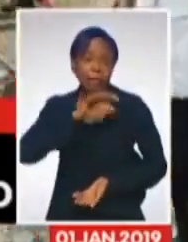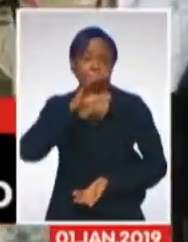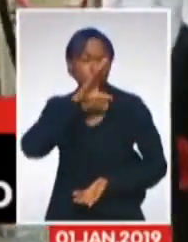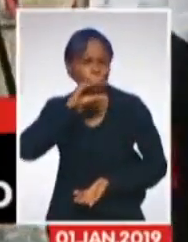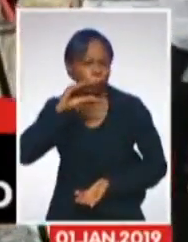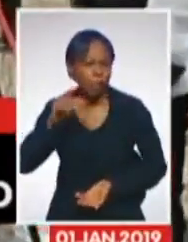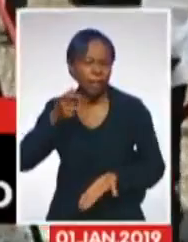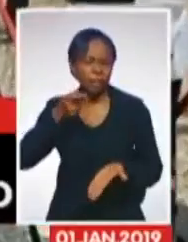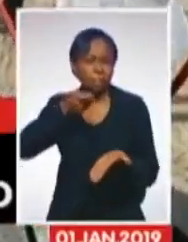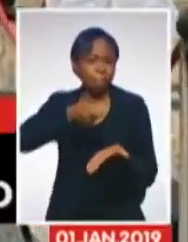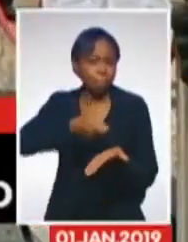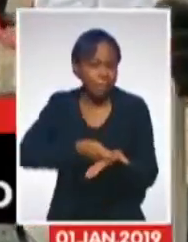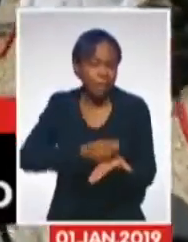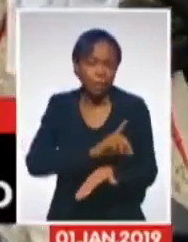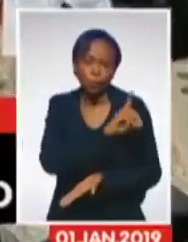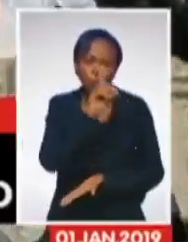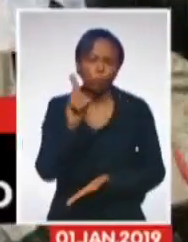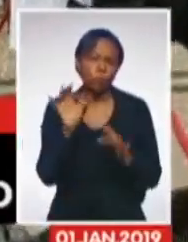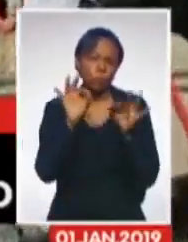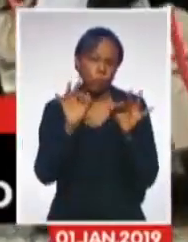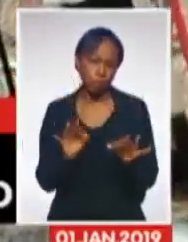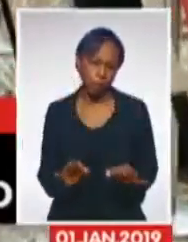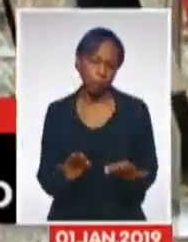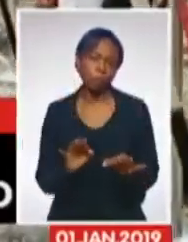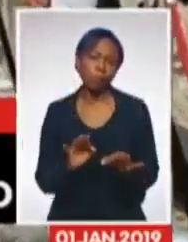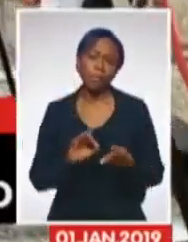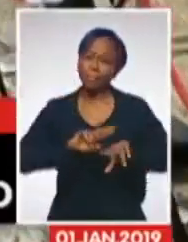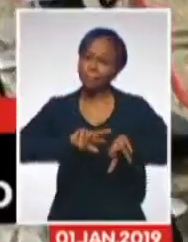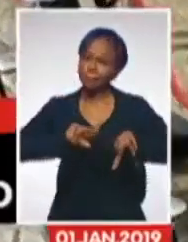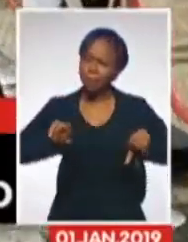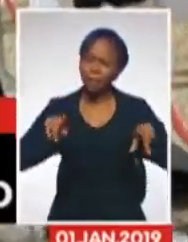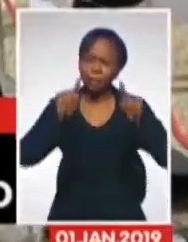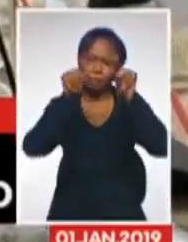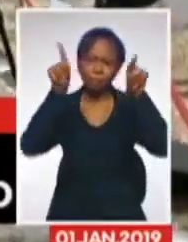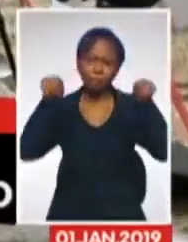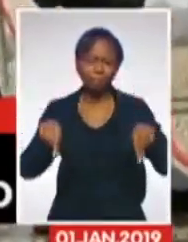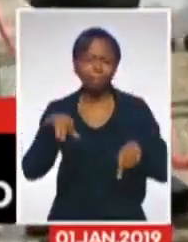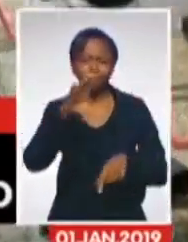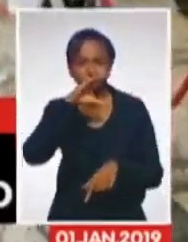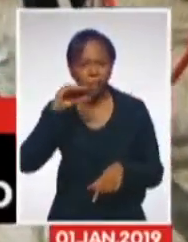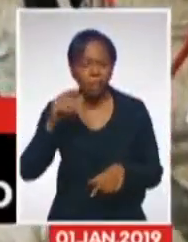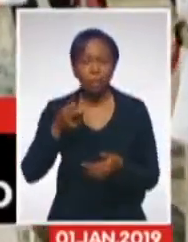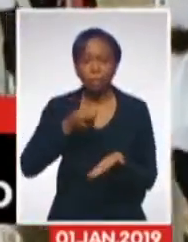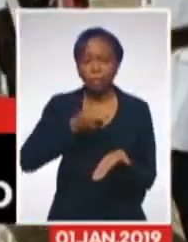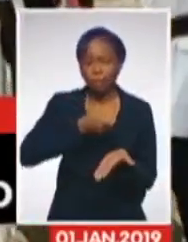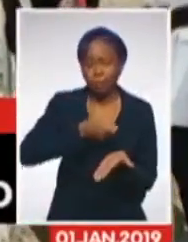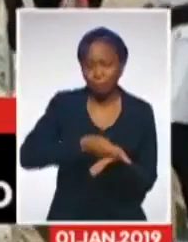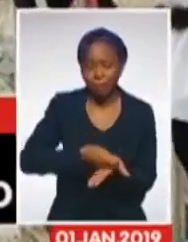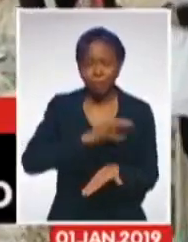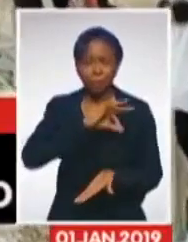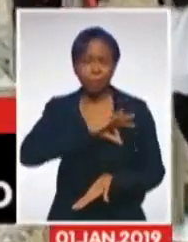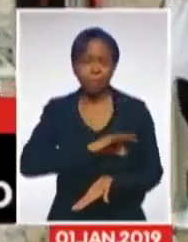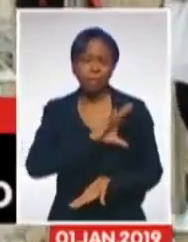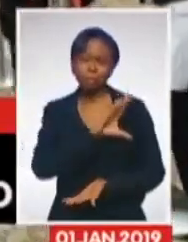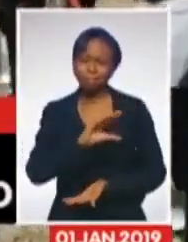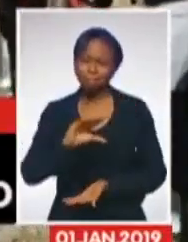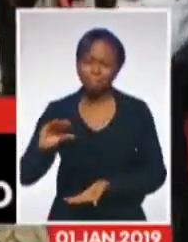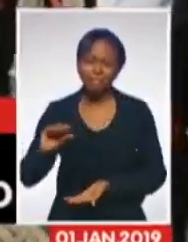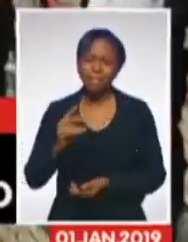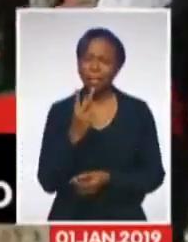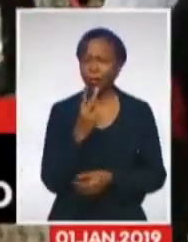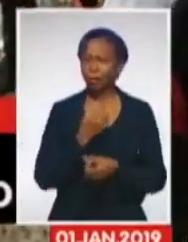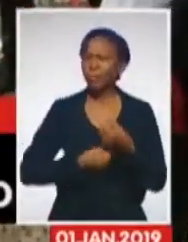vários setores do funcionalismo recebem parceladamente há muitos anos, há dois